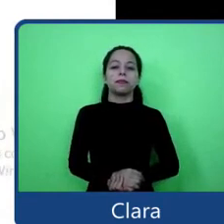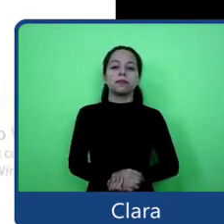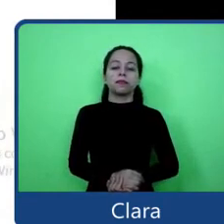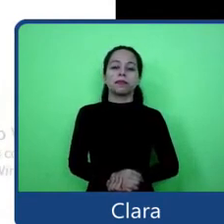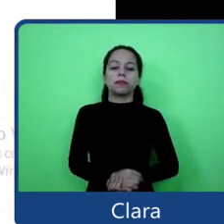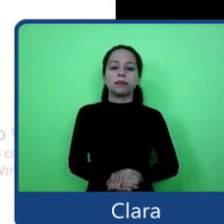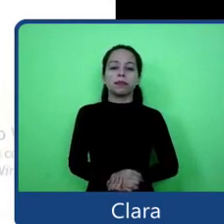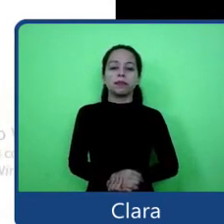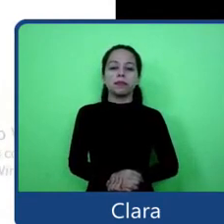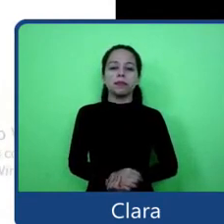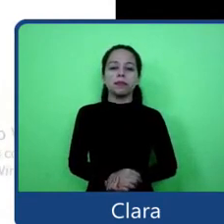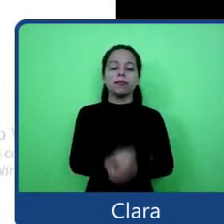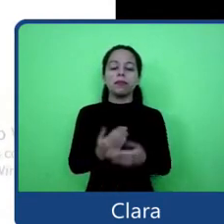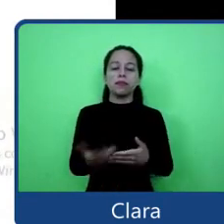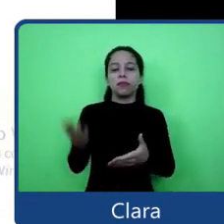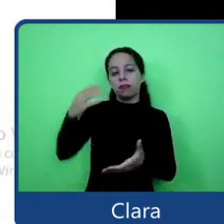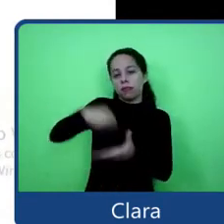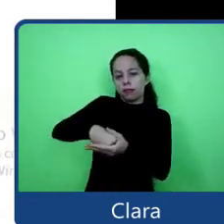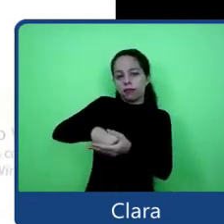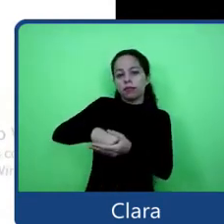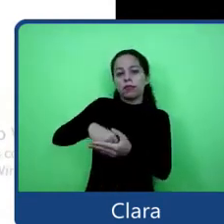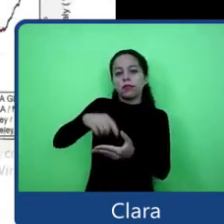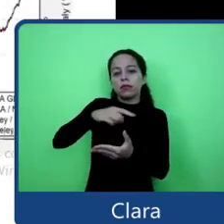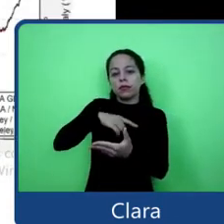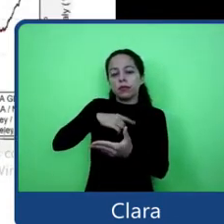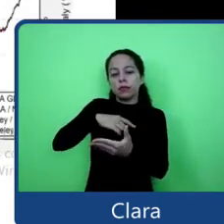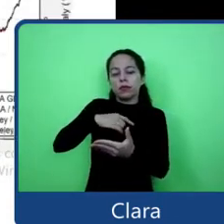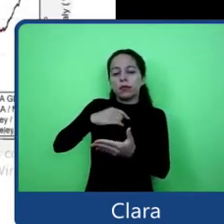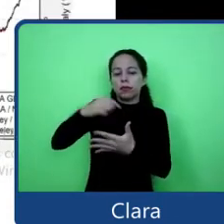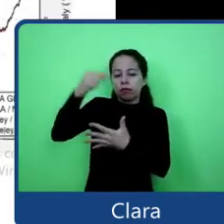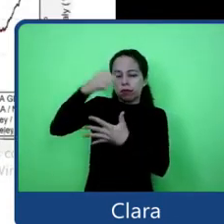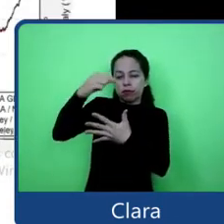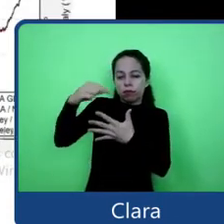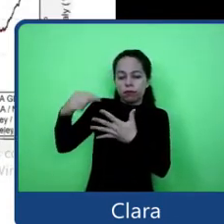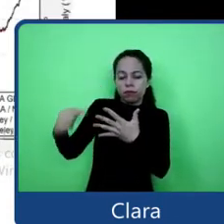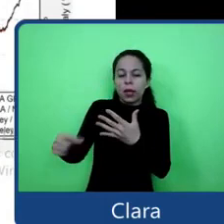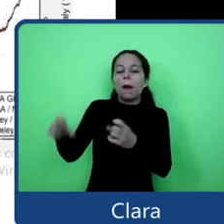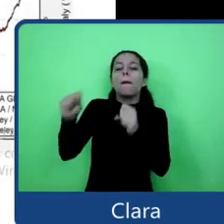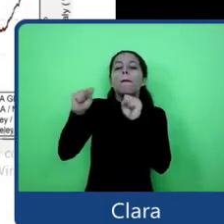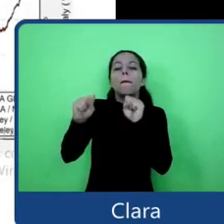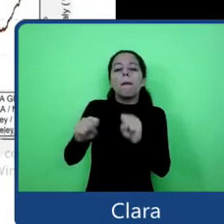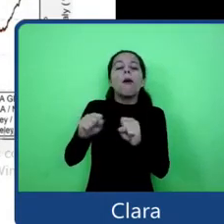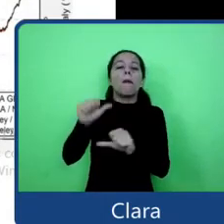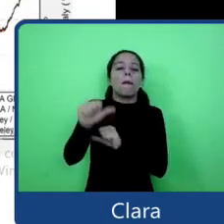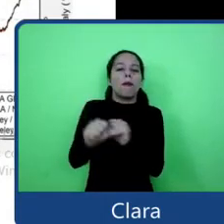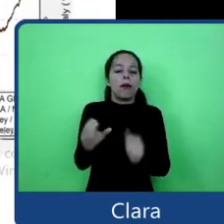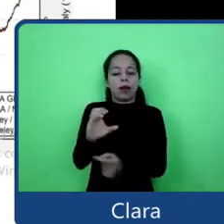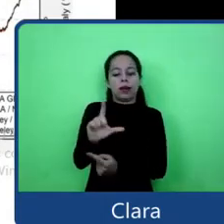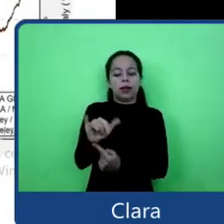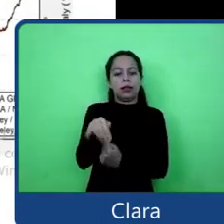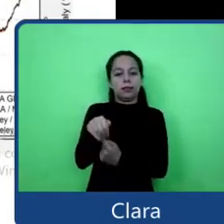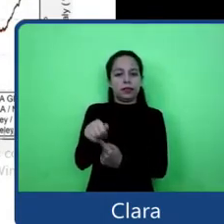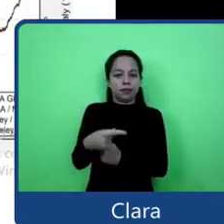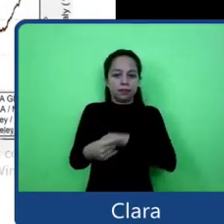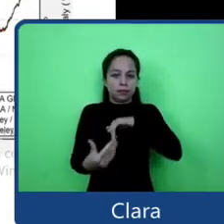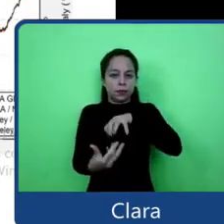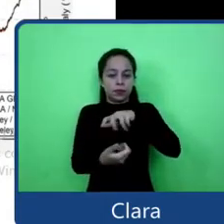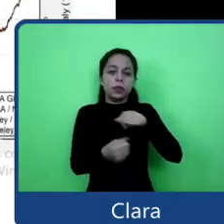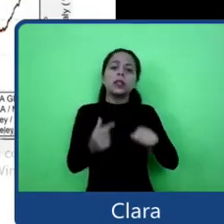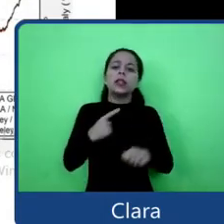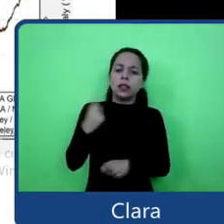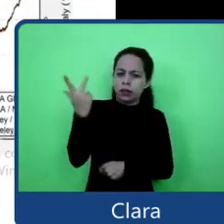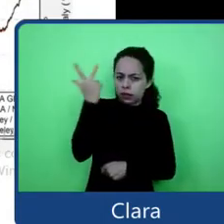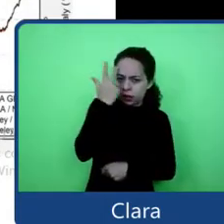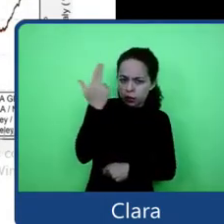E aí tem uma série de forçantes, né, que podem causar mudanças no clima do planeta. A gente tem forçantes naturais,